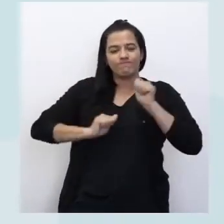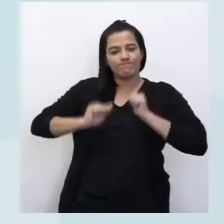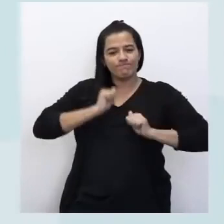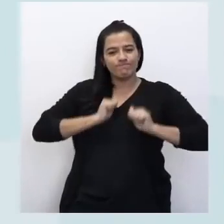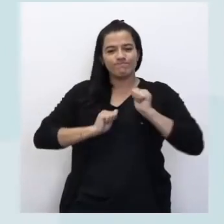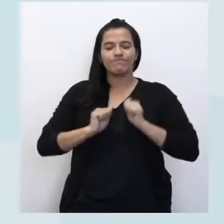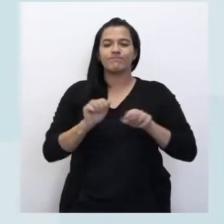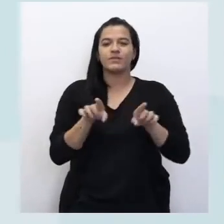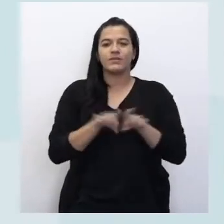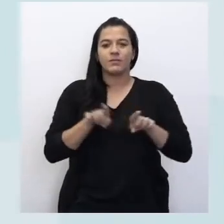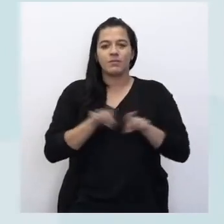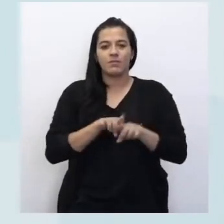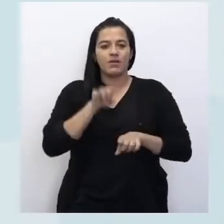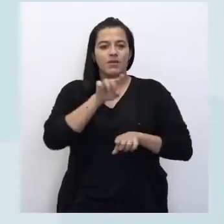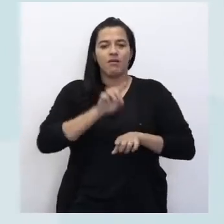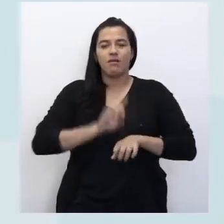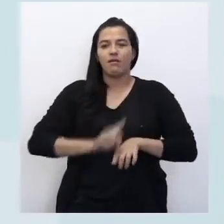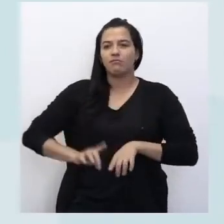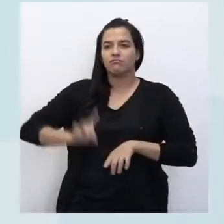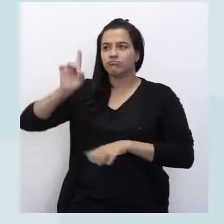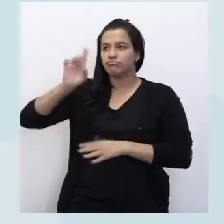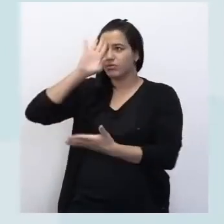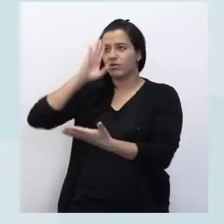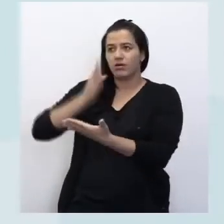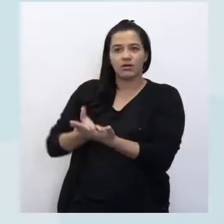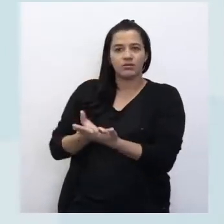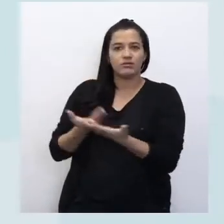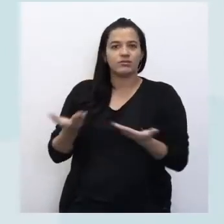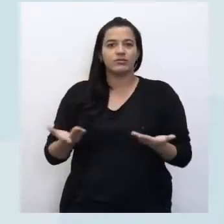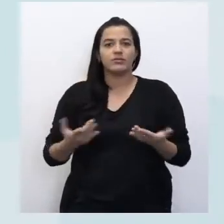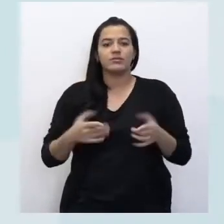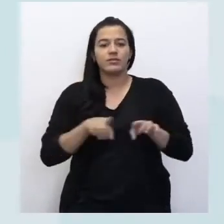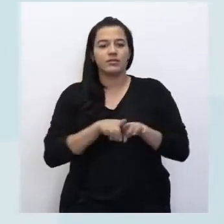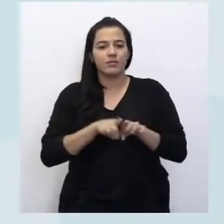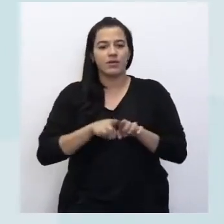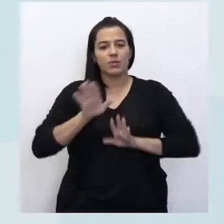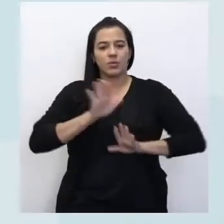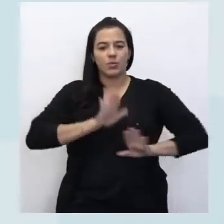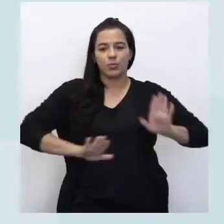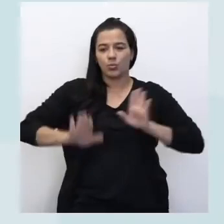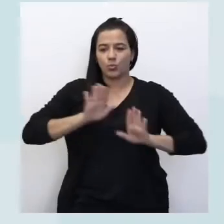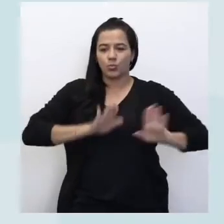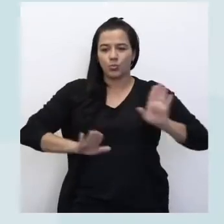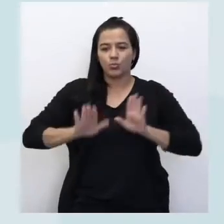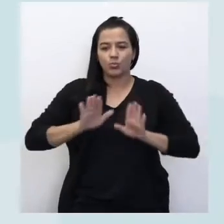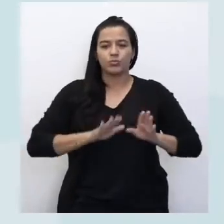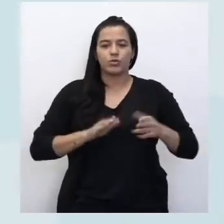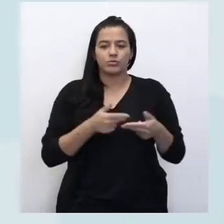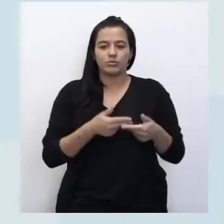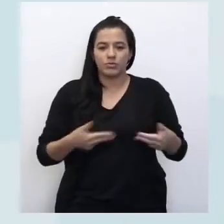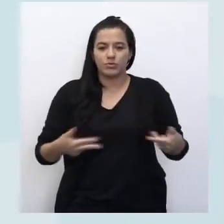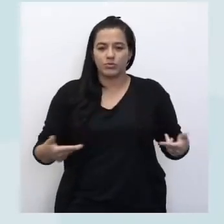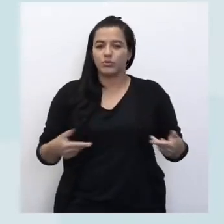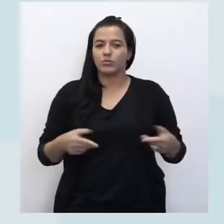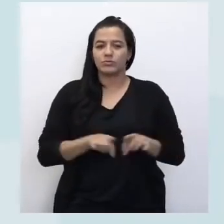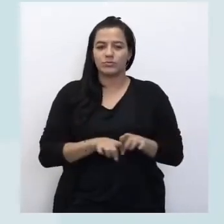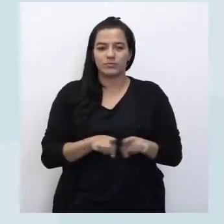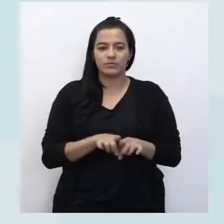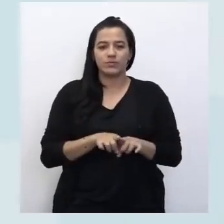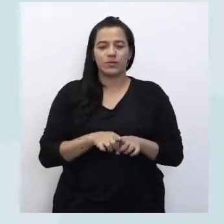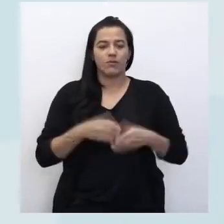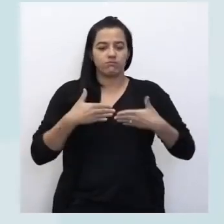a espiritualidade, a prevenção, capacidade de se prevenir das coisas, os